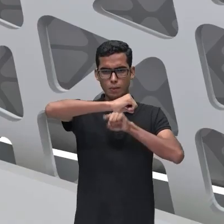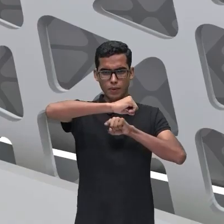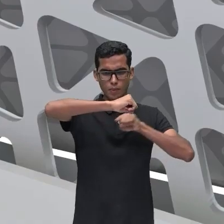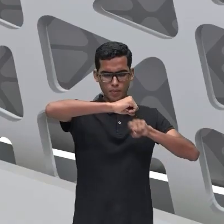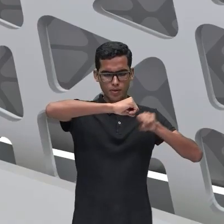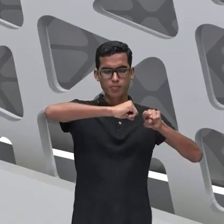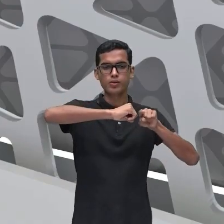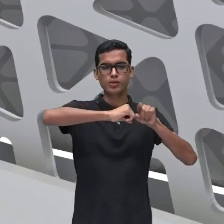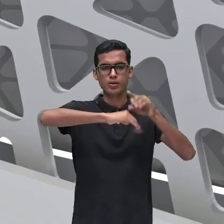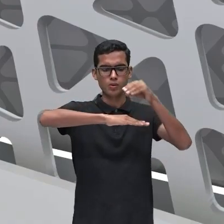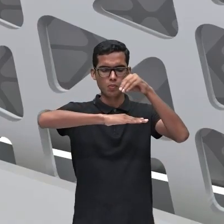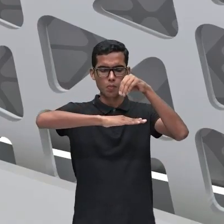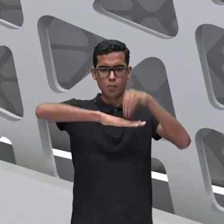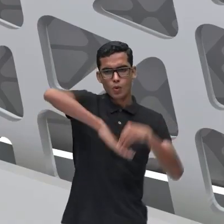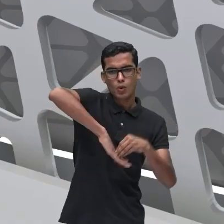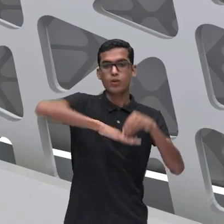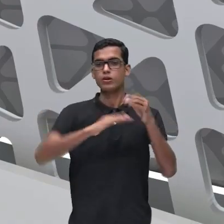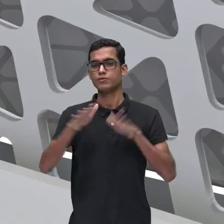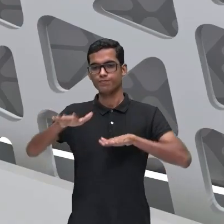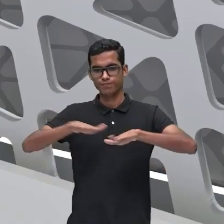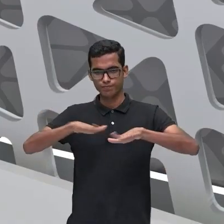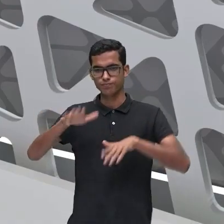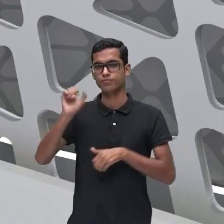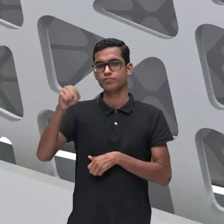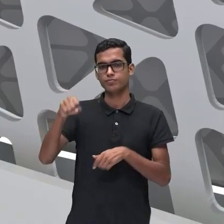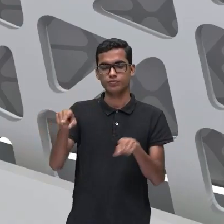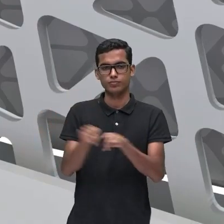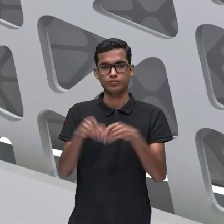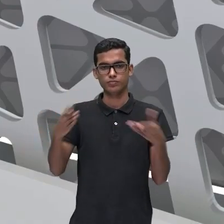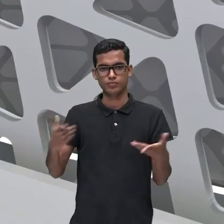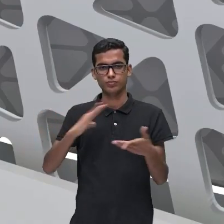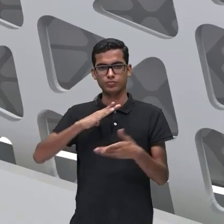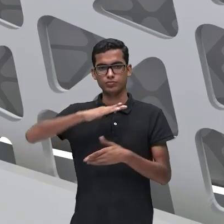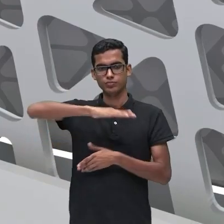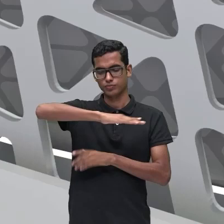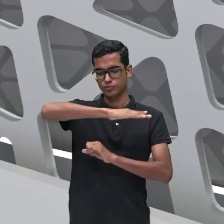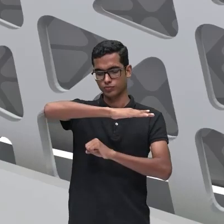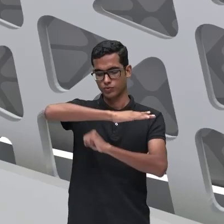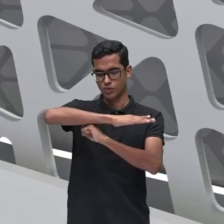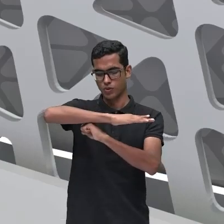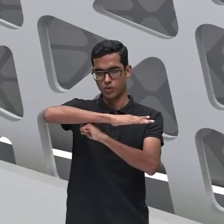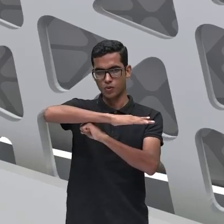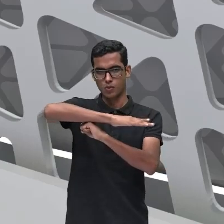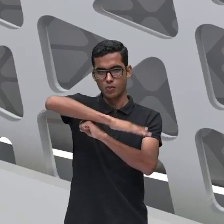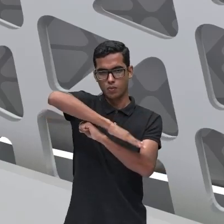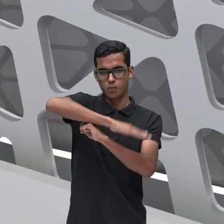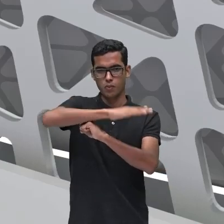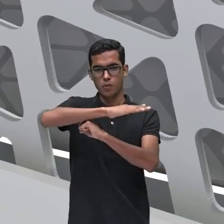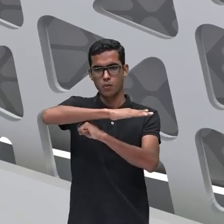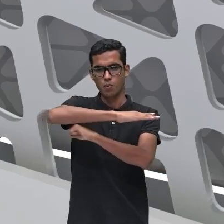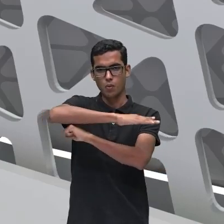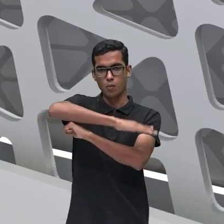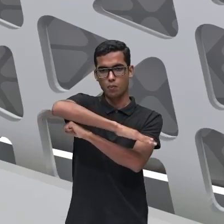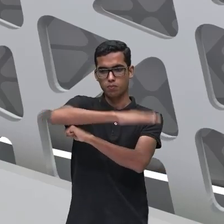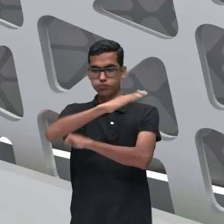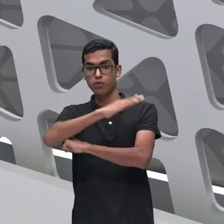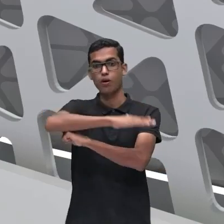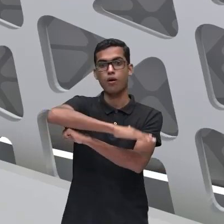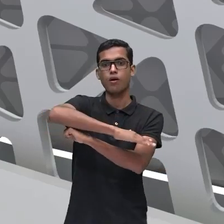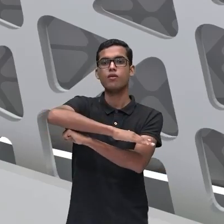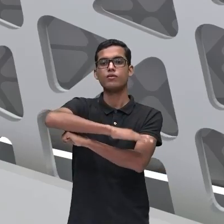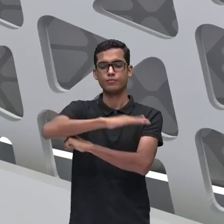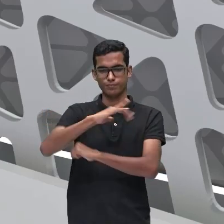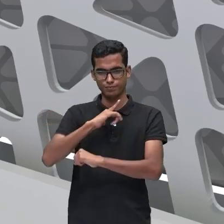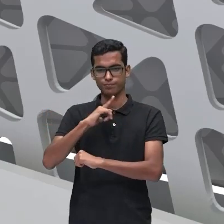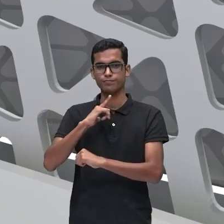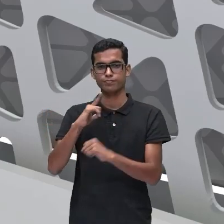são movimentadas. Então, a partir de que o ponto de apoio muda ou a força de potência muda a sua localização,